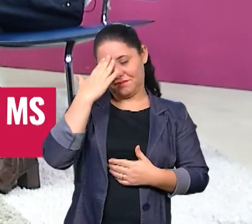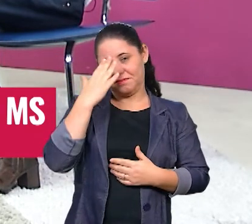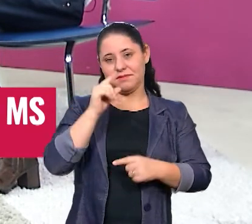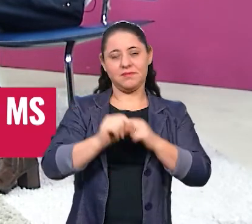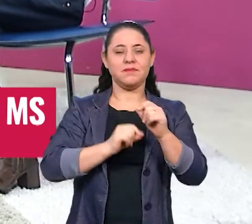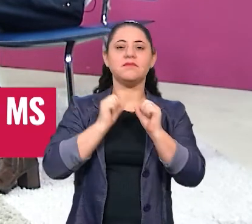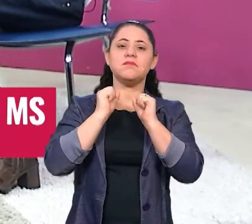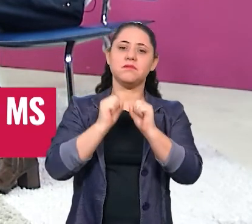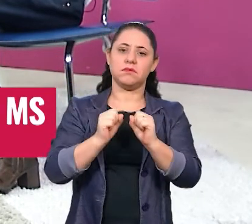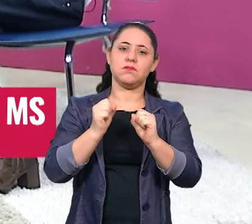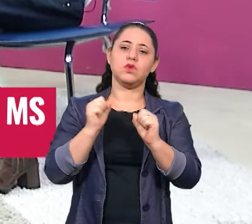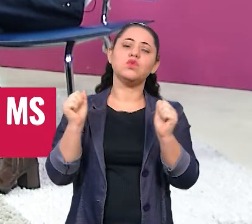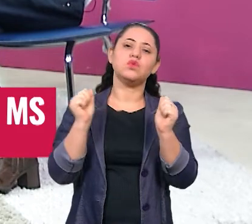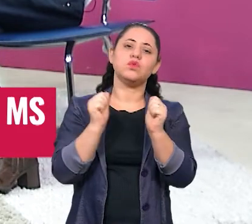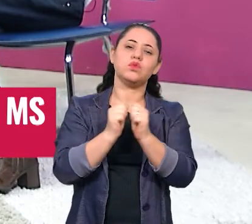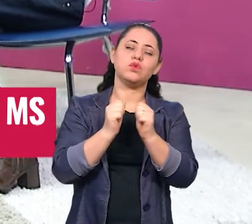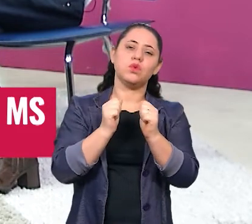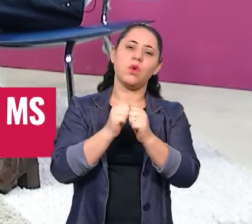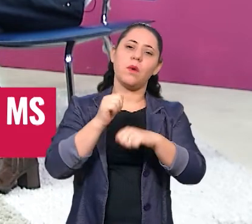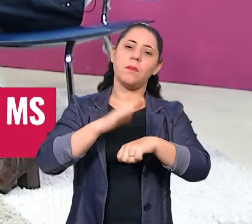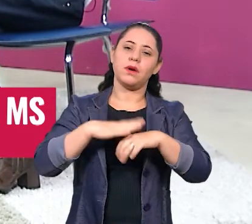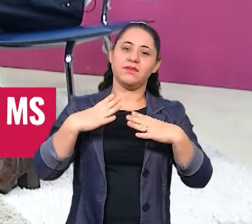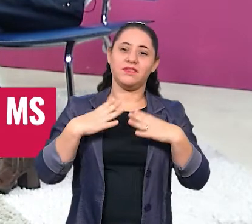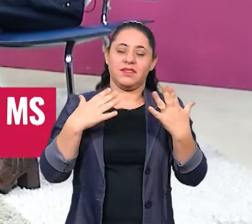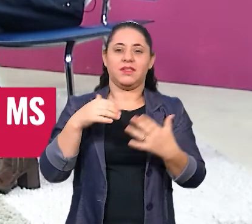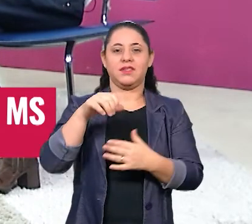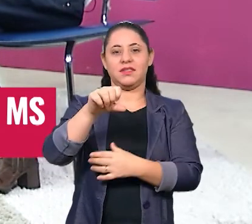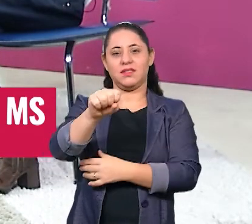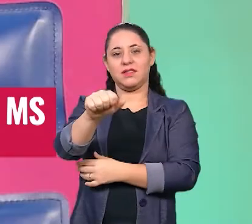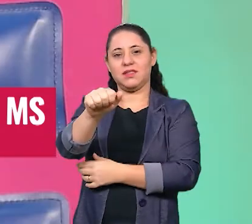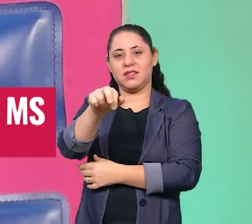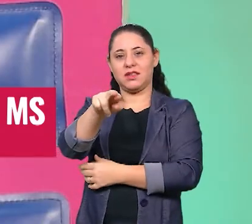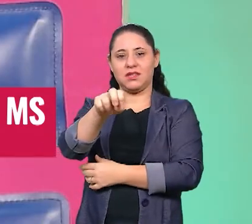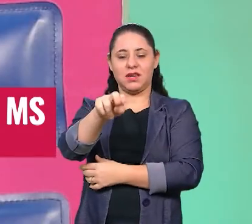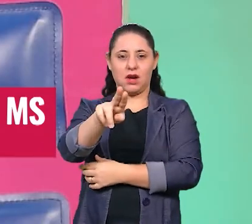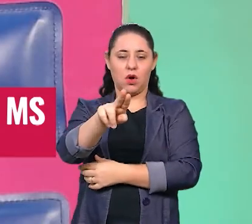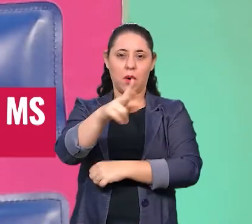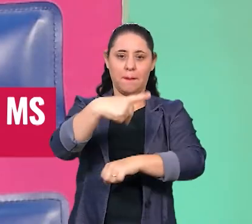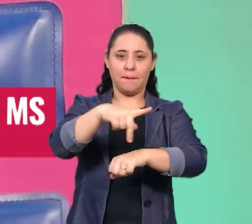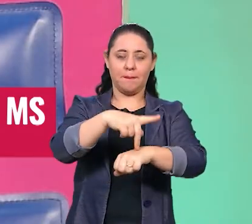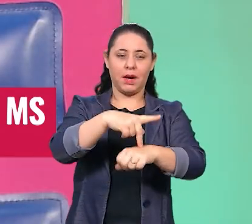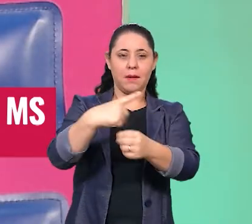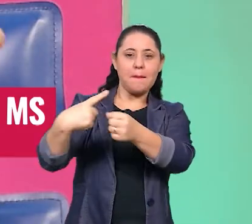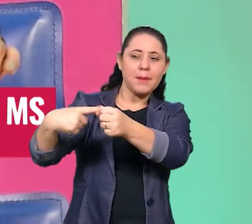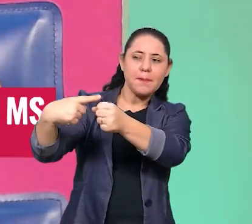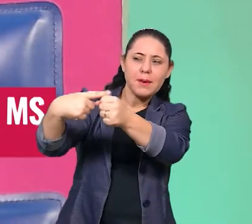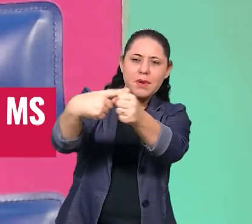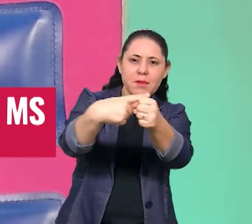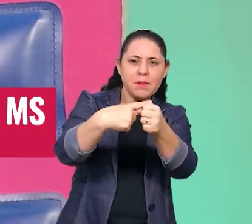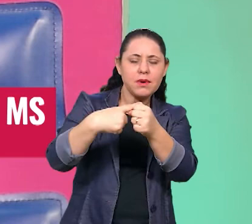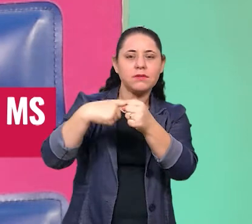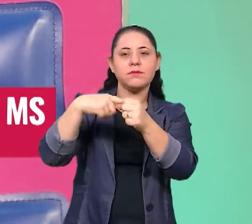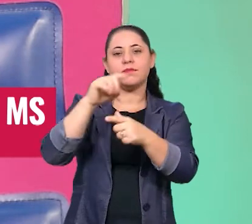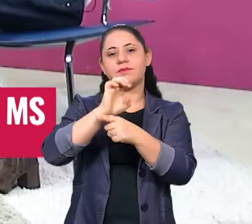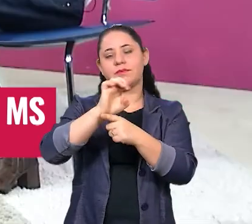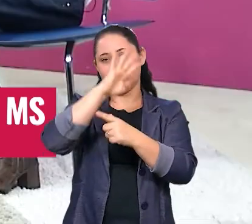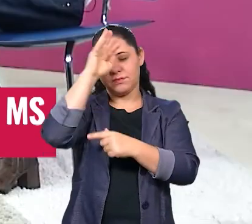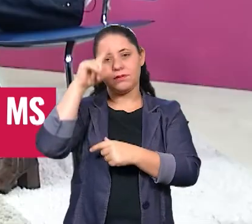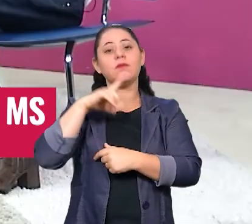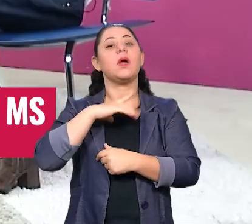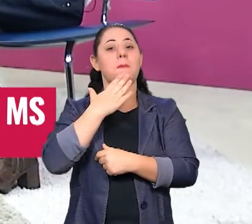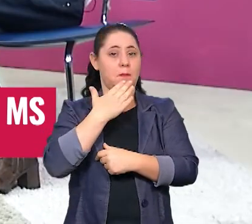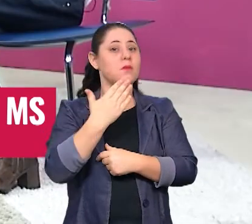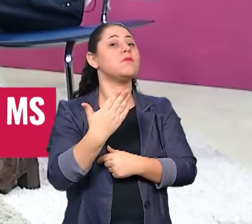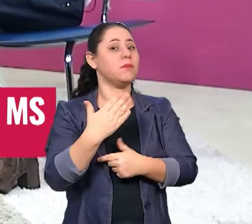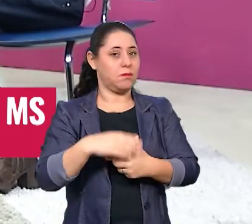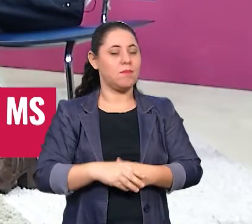esse festival Sarau Cidadania e Cultura no Parque, né, para os municípios sul-mato-grossenses também. E eles estão pedindo, viu? Porque eu